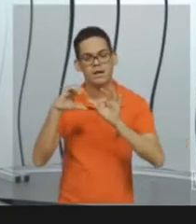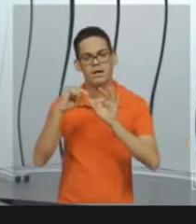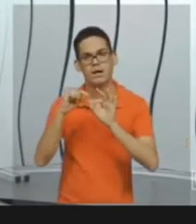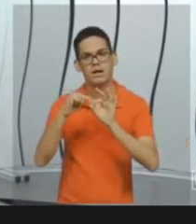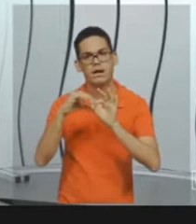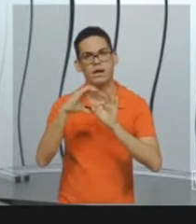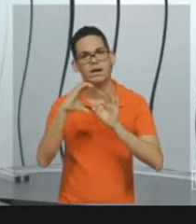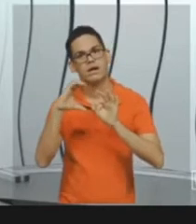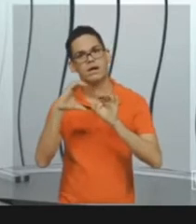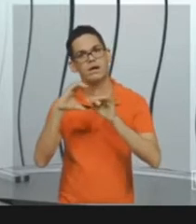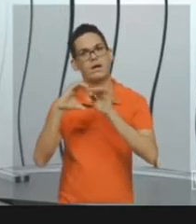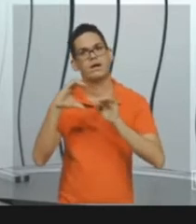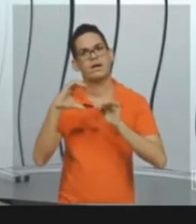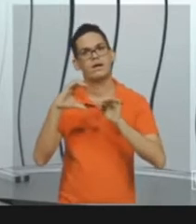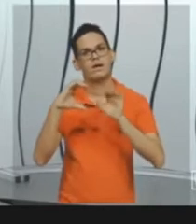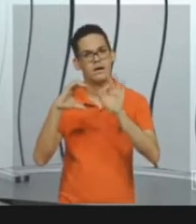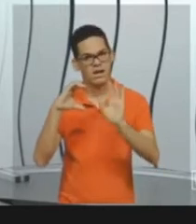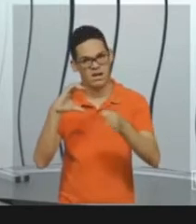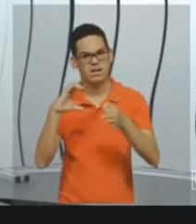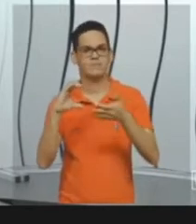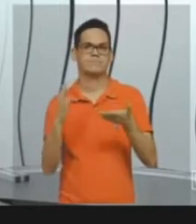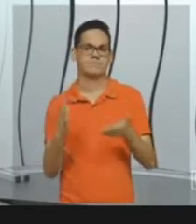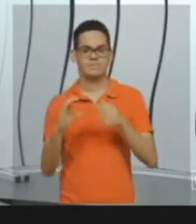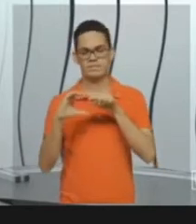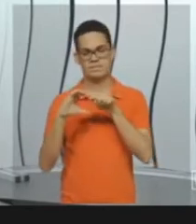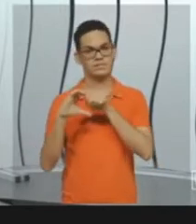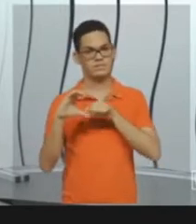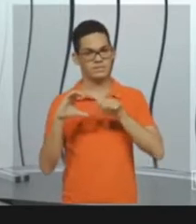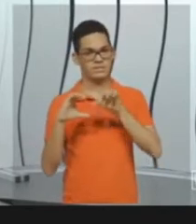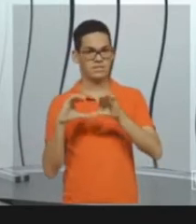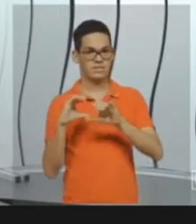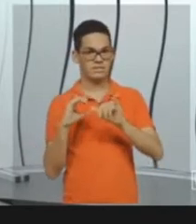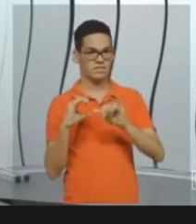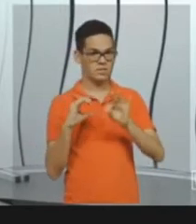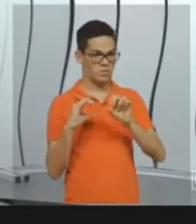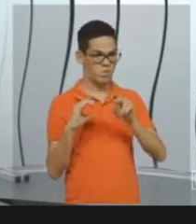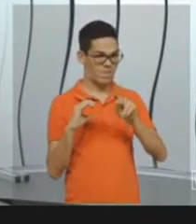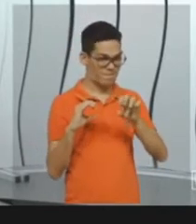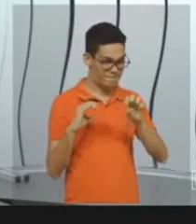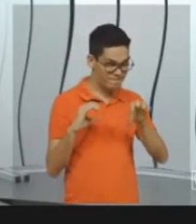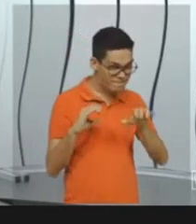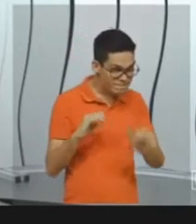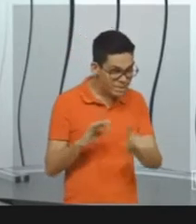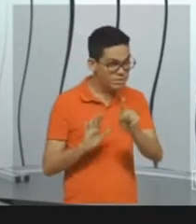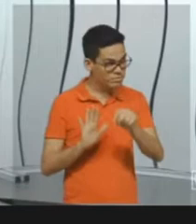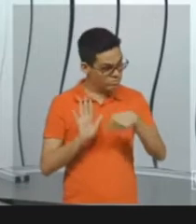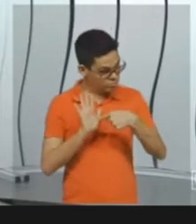da parte da célula que nós chamamos de citoplasma. Logo, logo mostro no desenho.